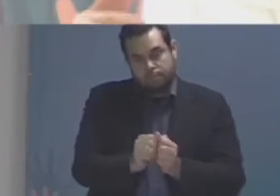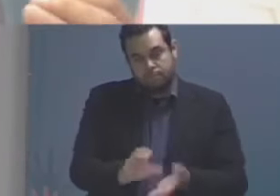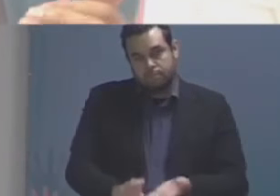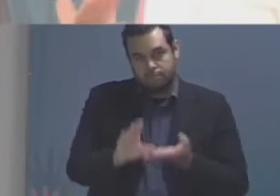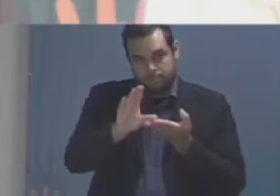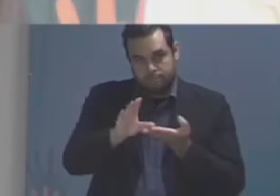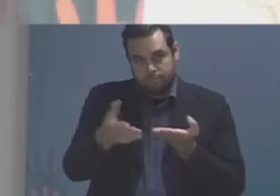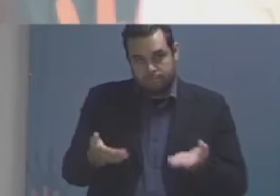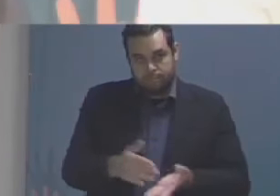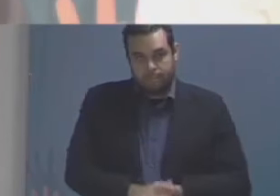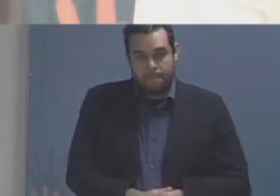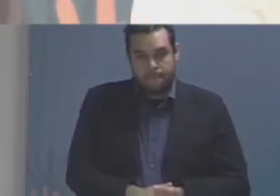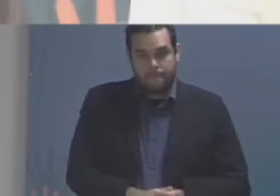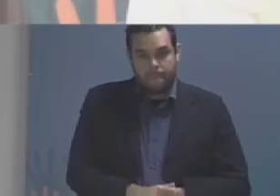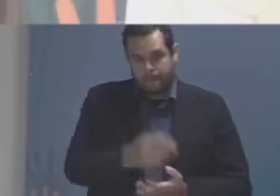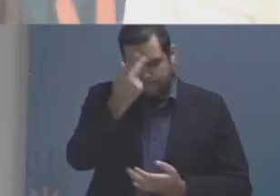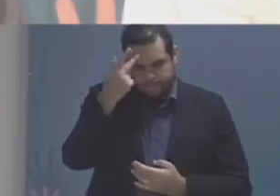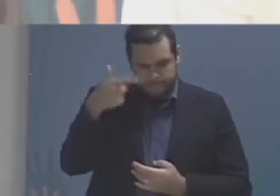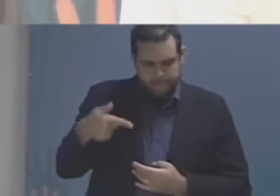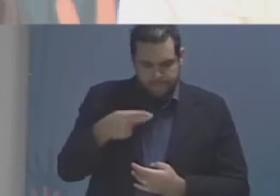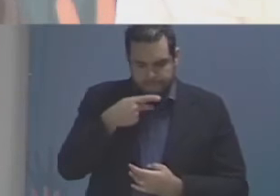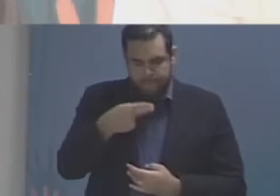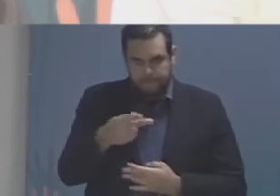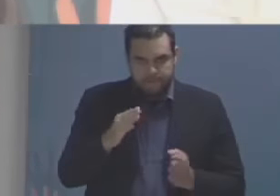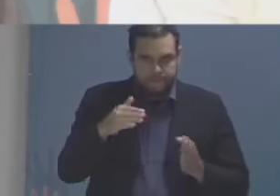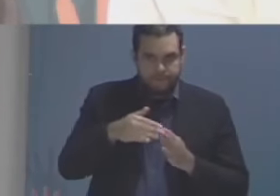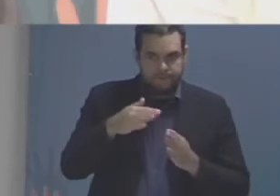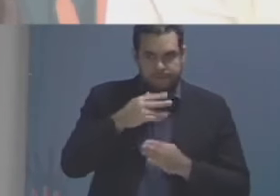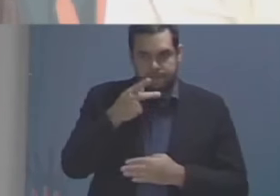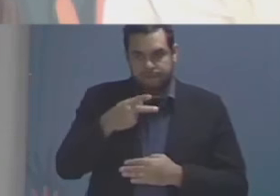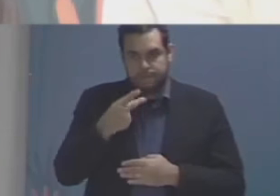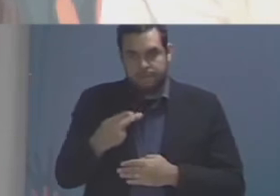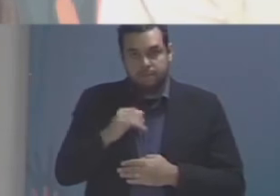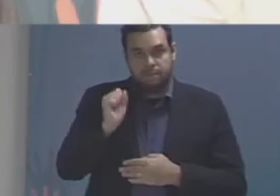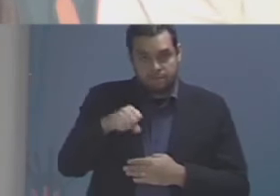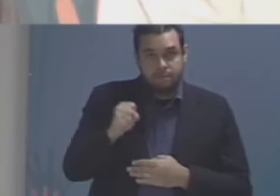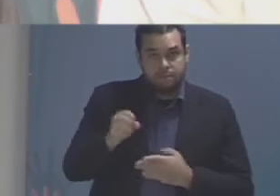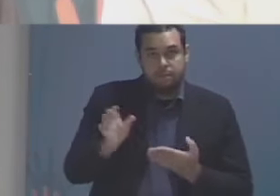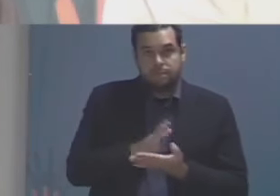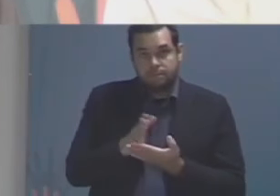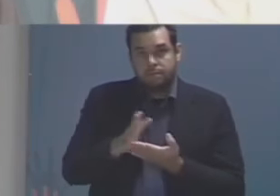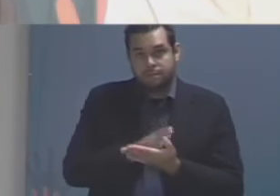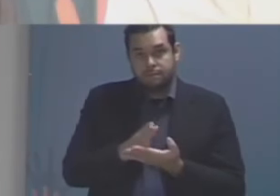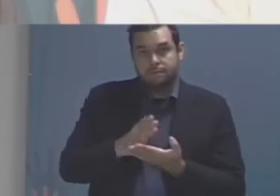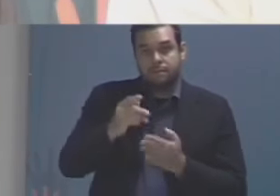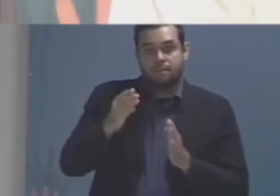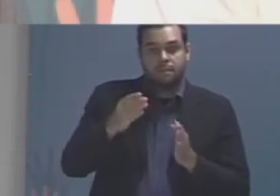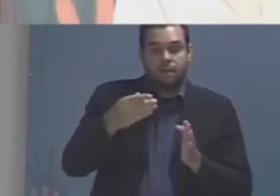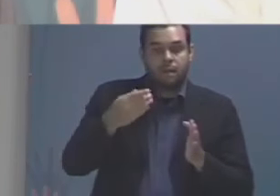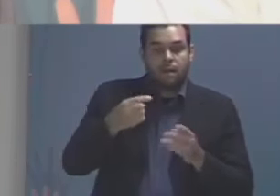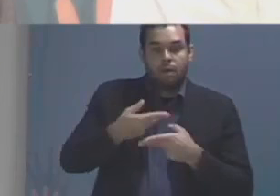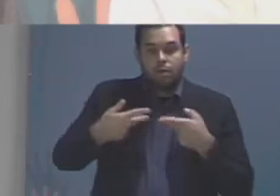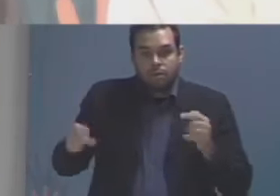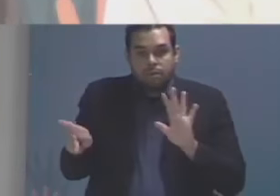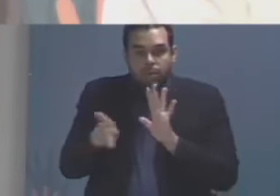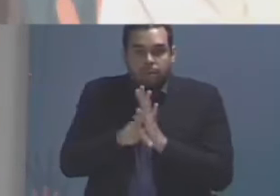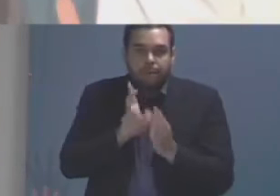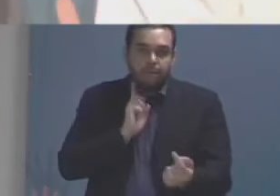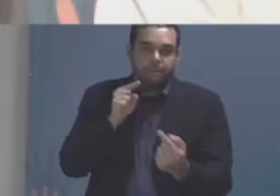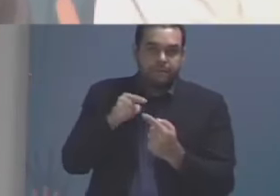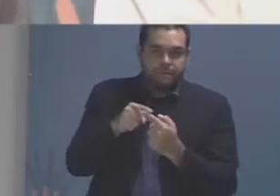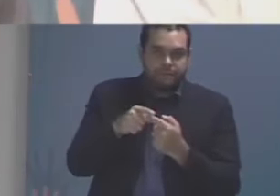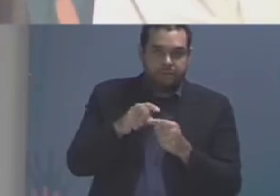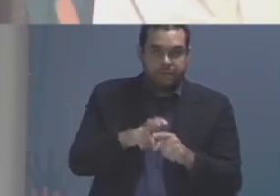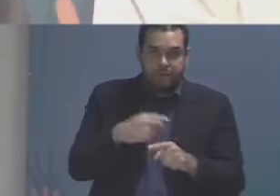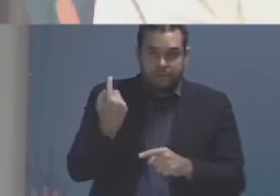conselhos. O candidato aqui disse no final da fala dele anterior, sim, às vezes tem questões que são propositais. Nós queremos